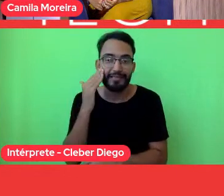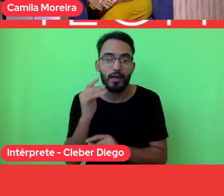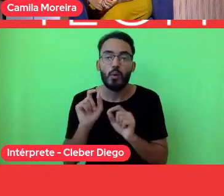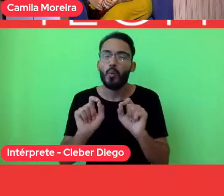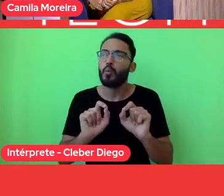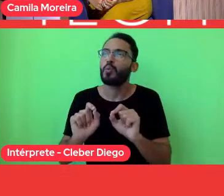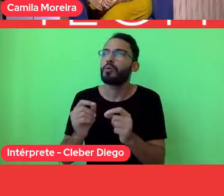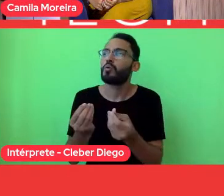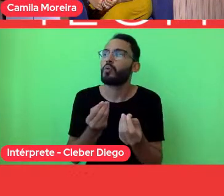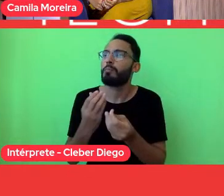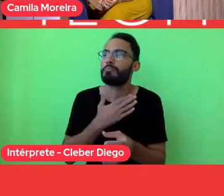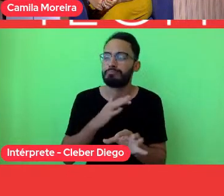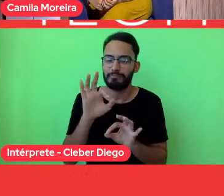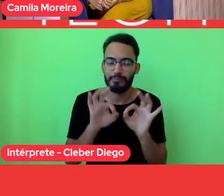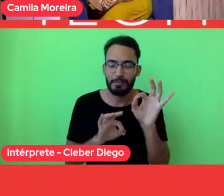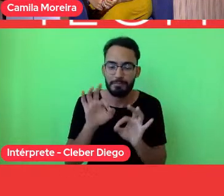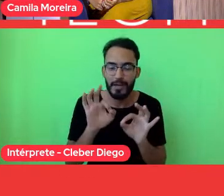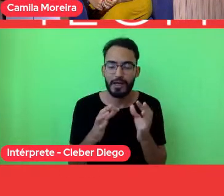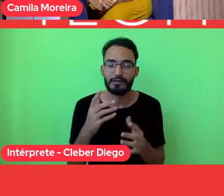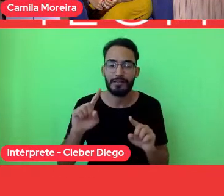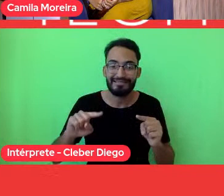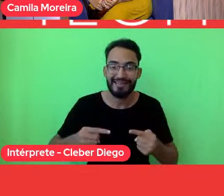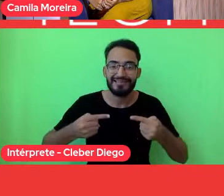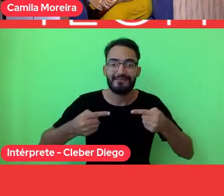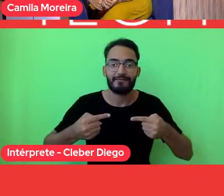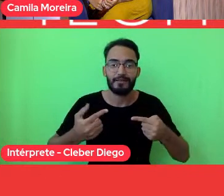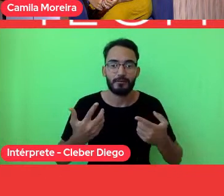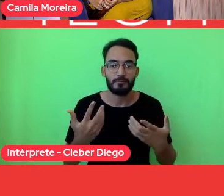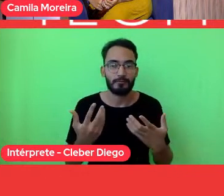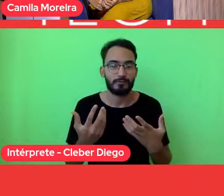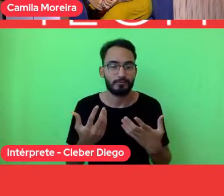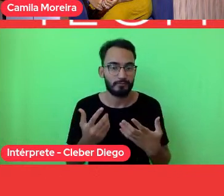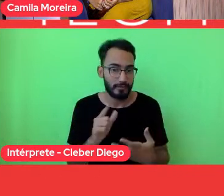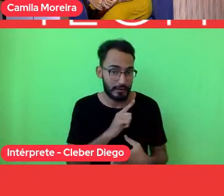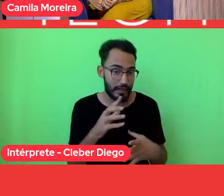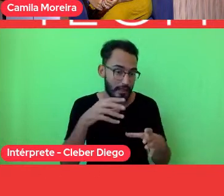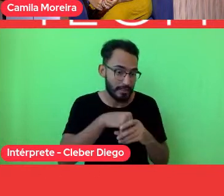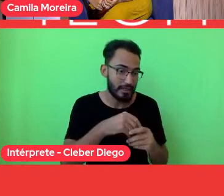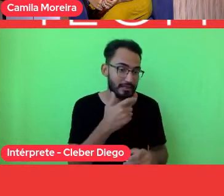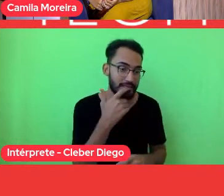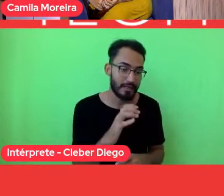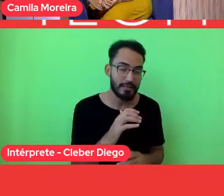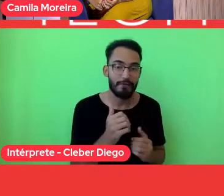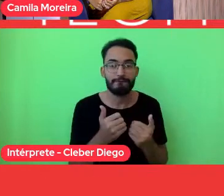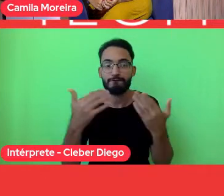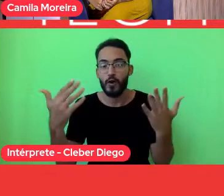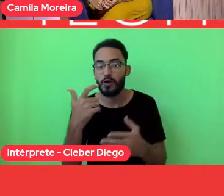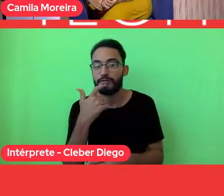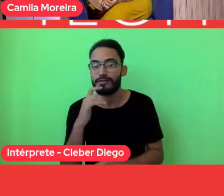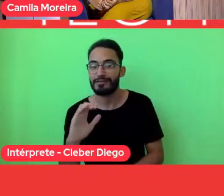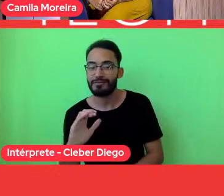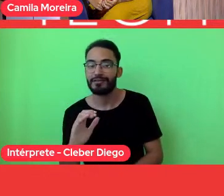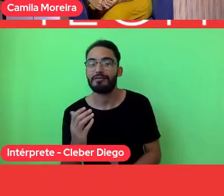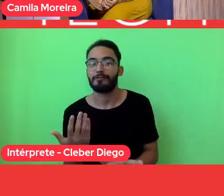que eu, como eu me preparo para os desafios aqui, seja aqui dentro da CIT, seja